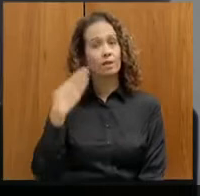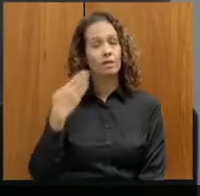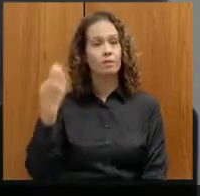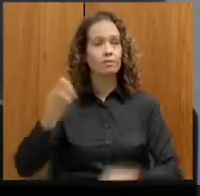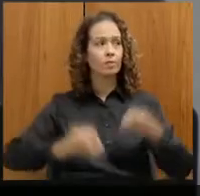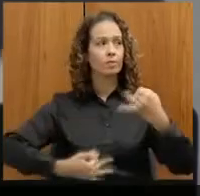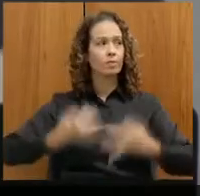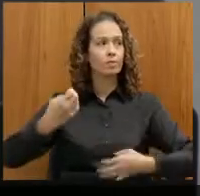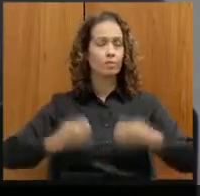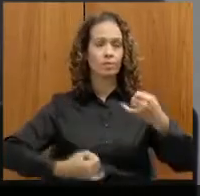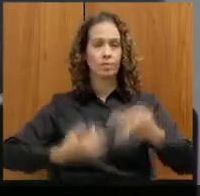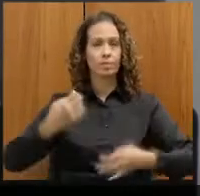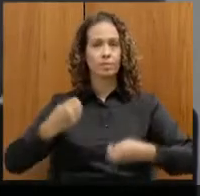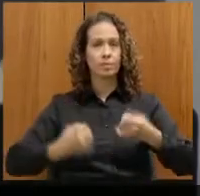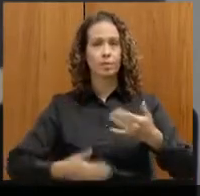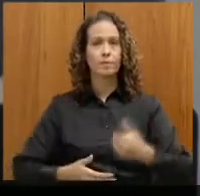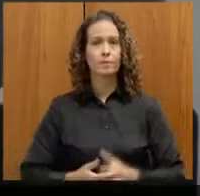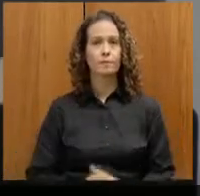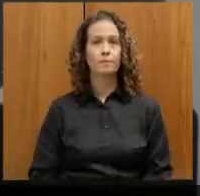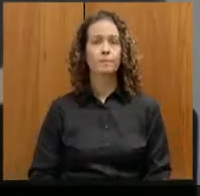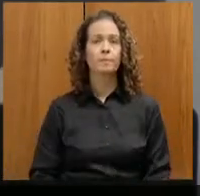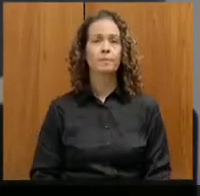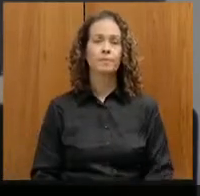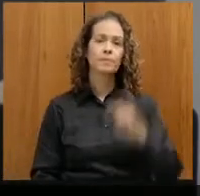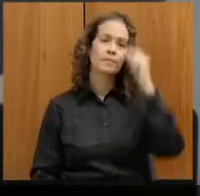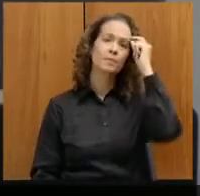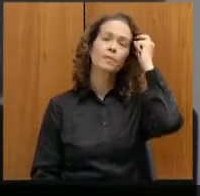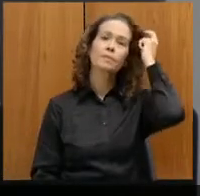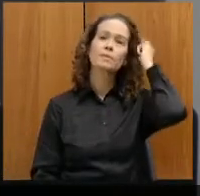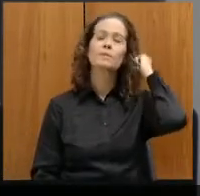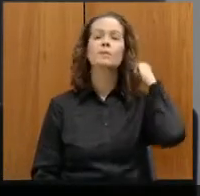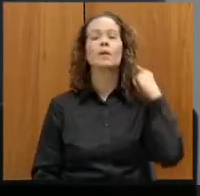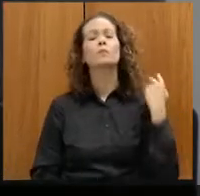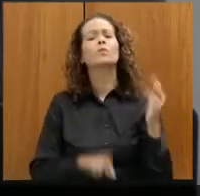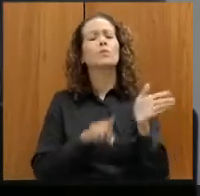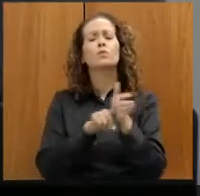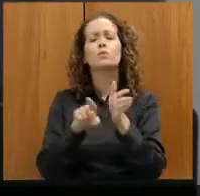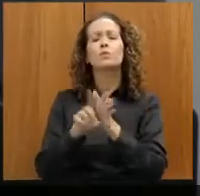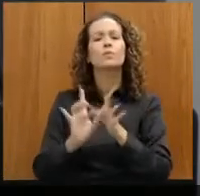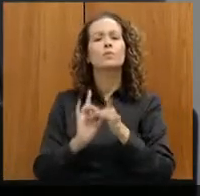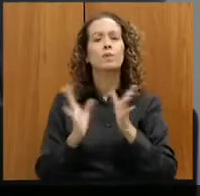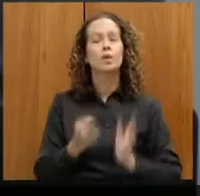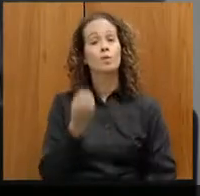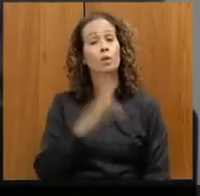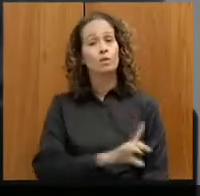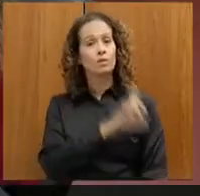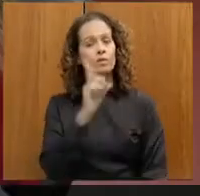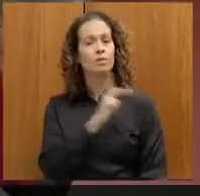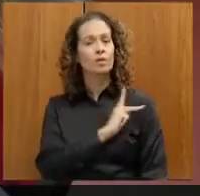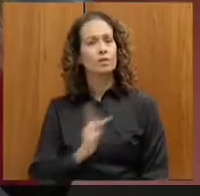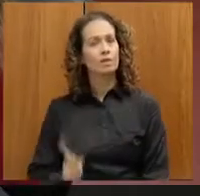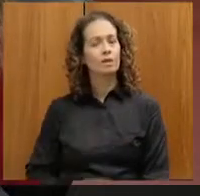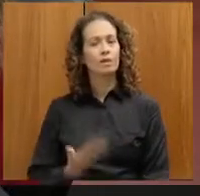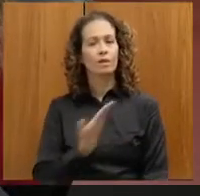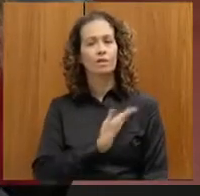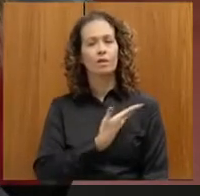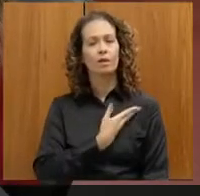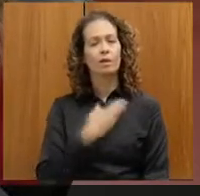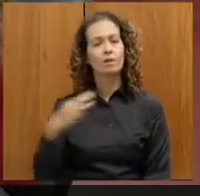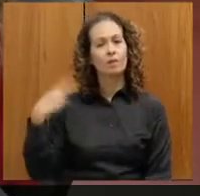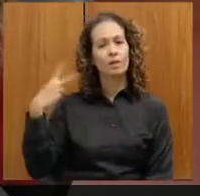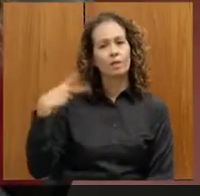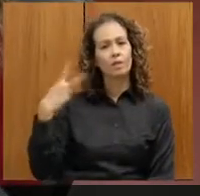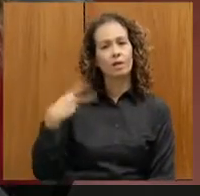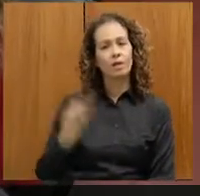Cerqueira para suas bancar os seus questionamentos Bom dia presidente conte aos colegas parlamentares